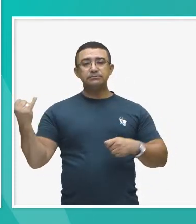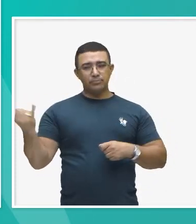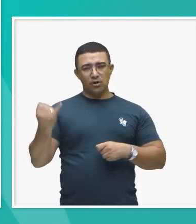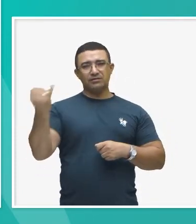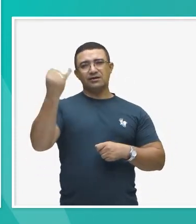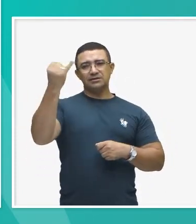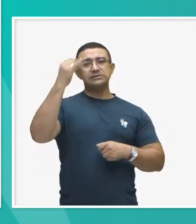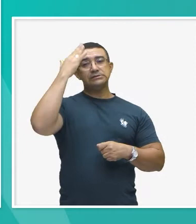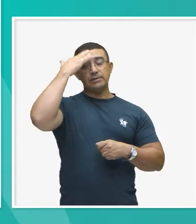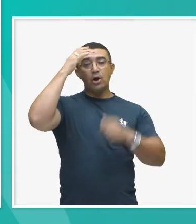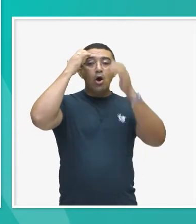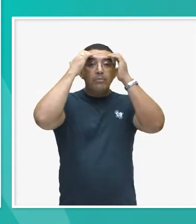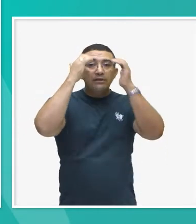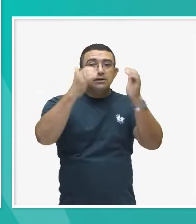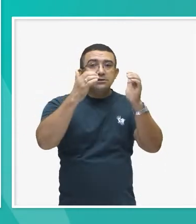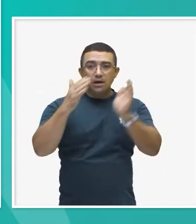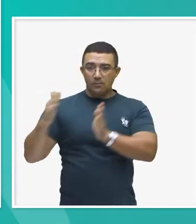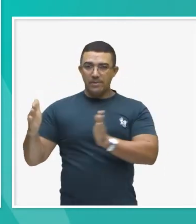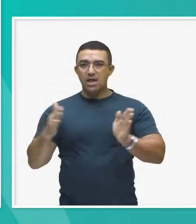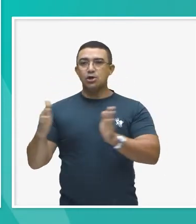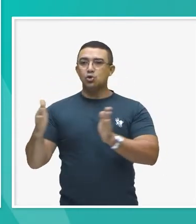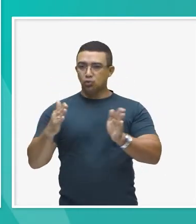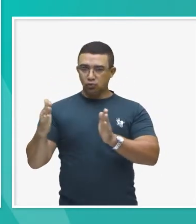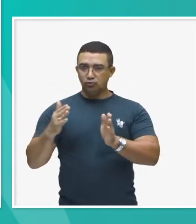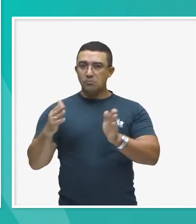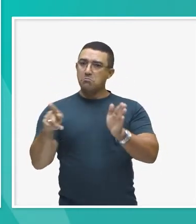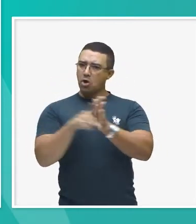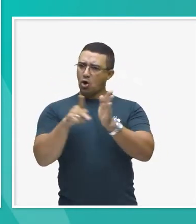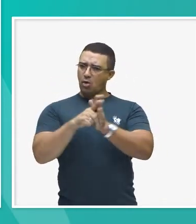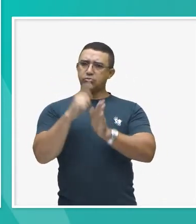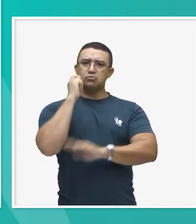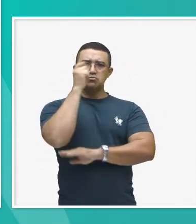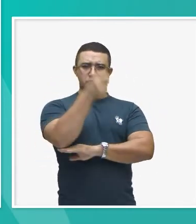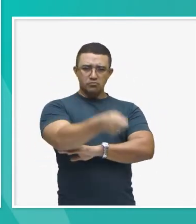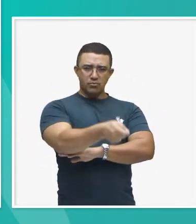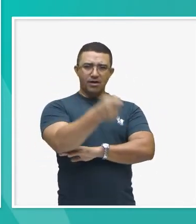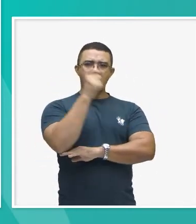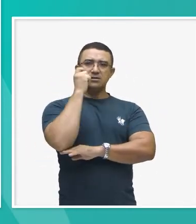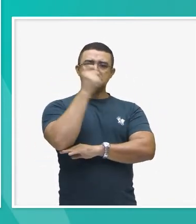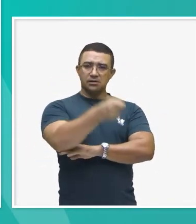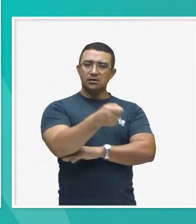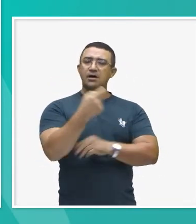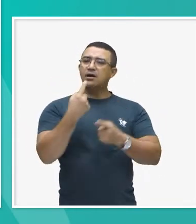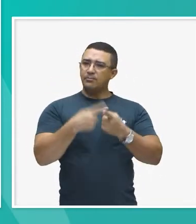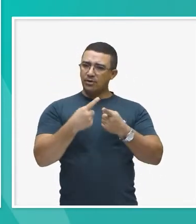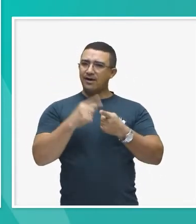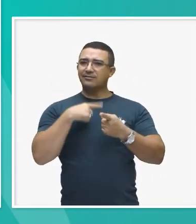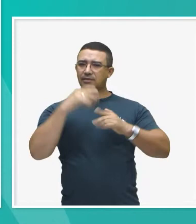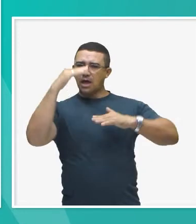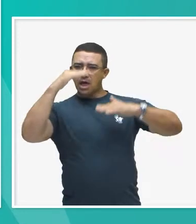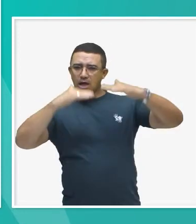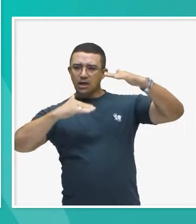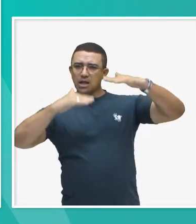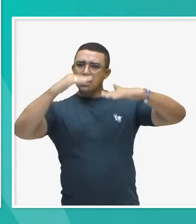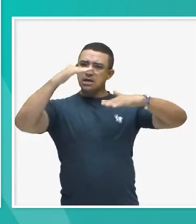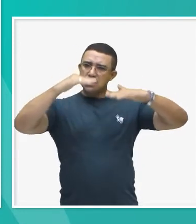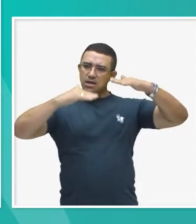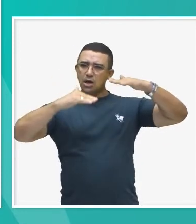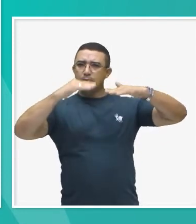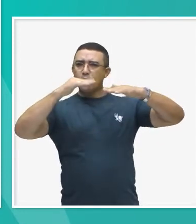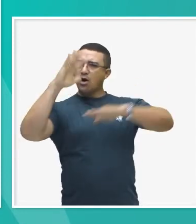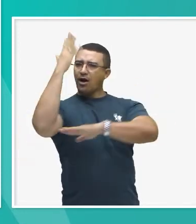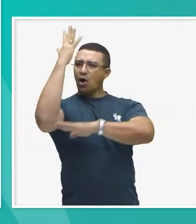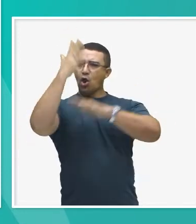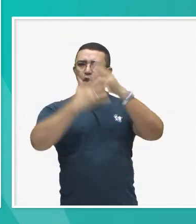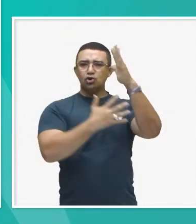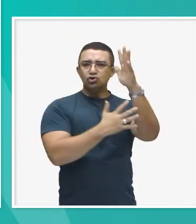na nossa região, porque assim vai estimular o equilíbrio ecológico desses peixes que para eles